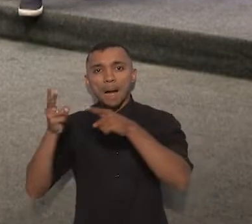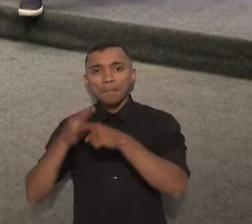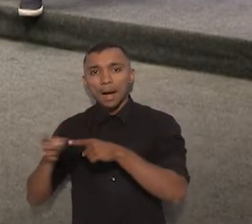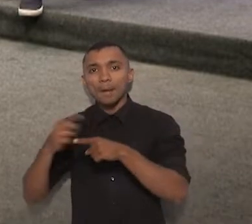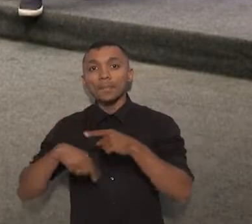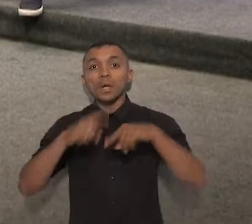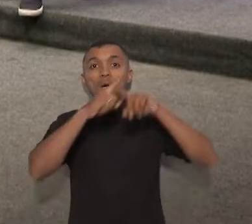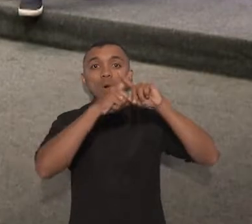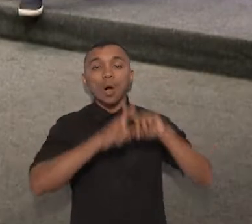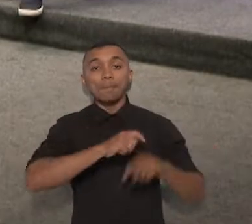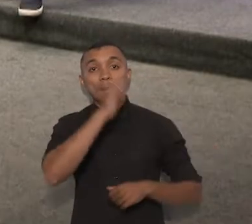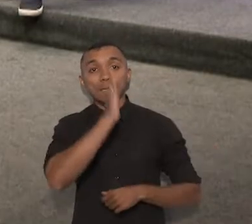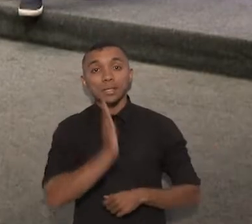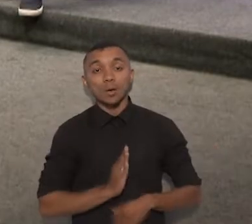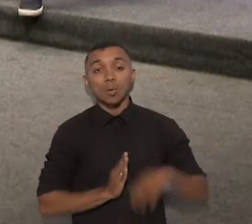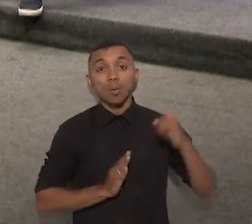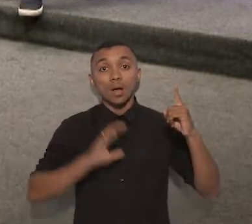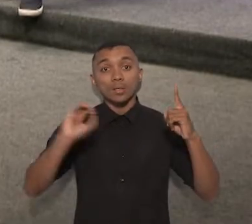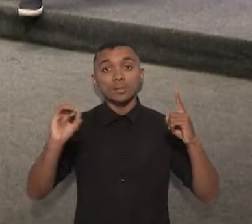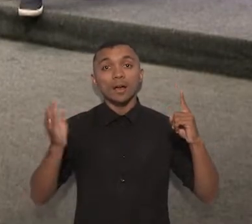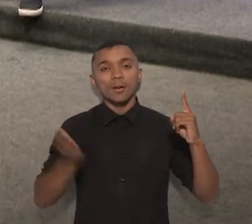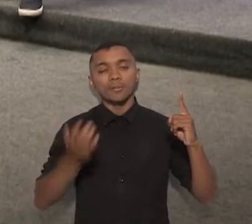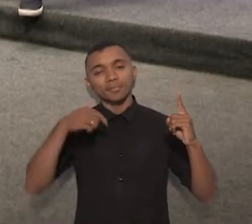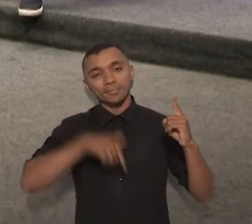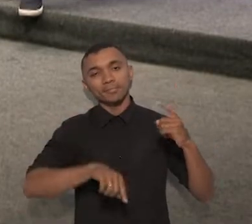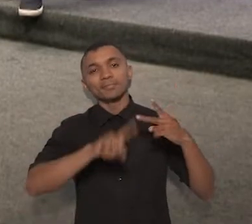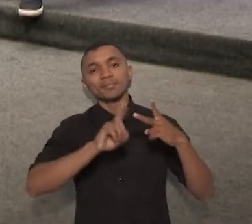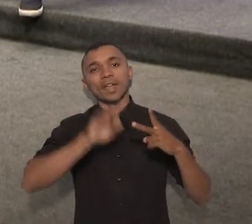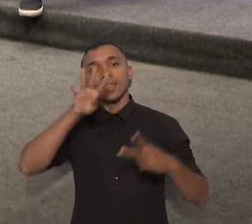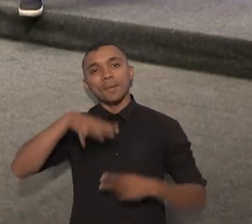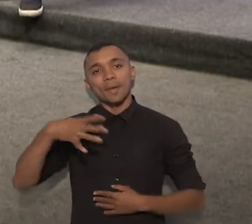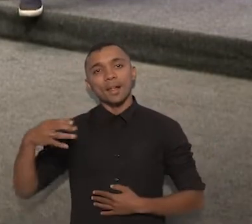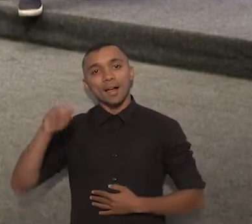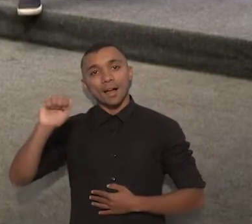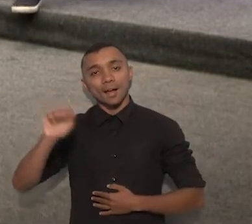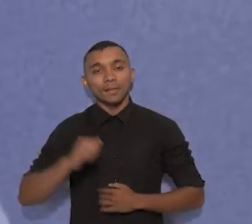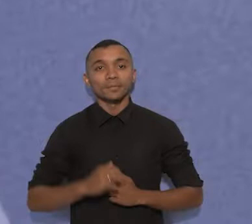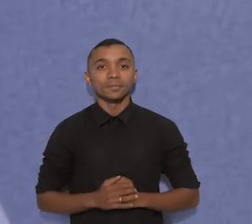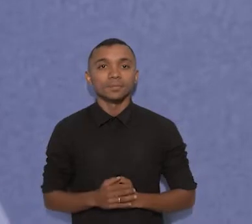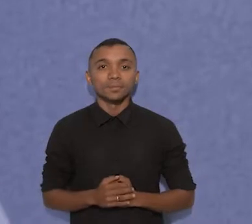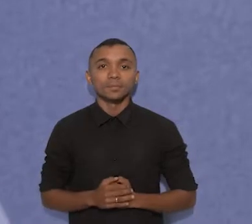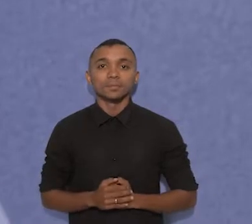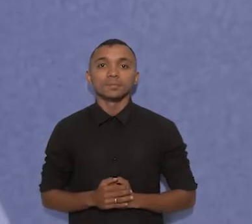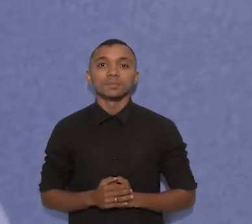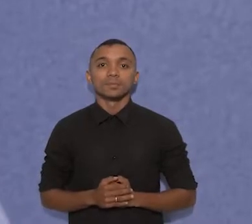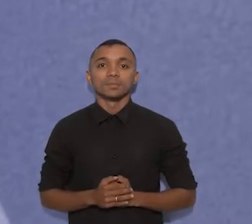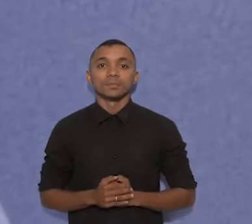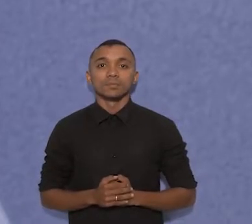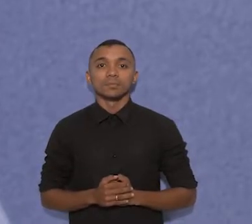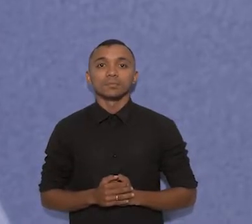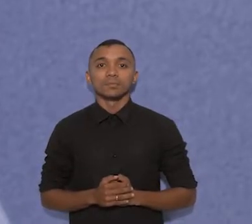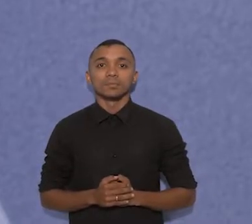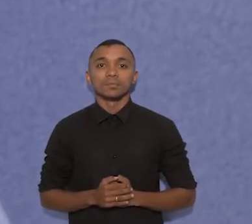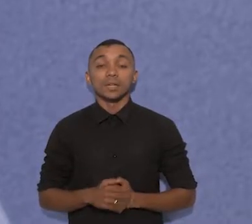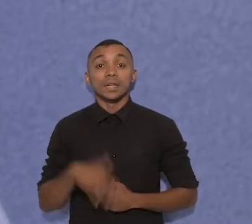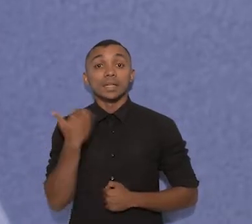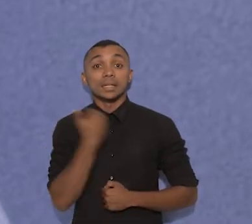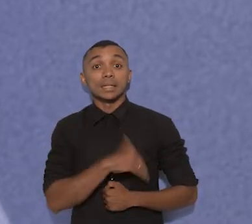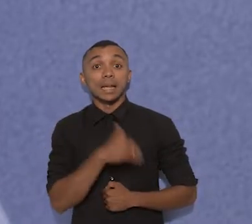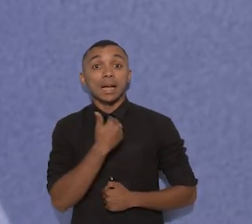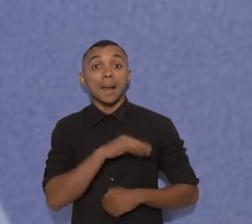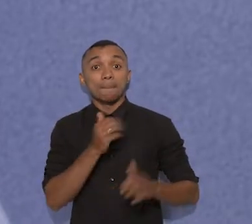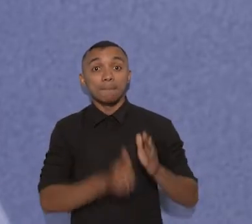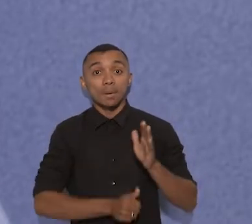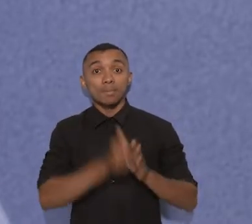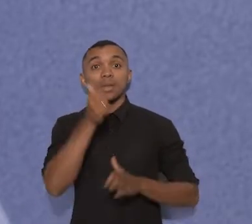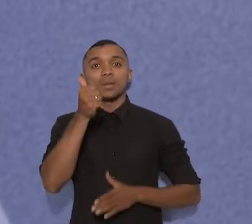na Copa do Brasil Clássico por 1-0 e agora vence na Série A. É verdade. Só para deixar claro, foi a primeira vitória do Ceará como mandante na